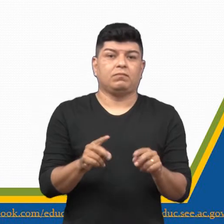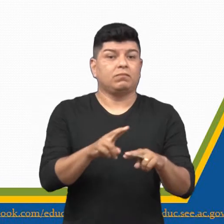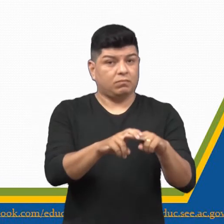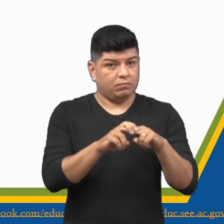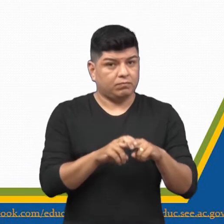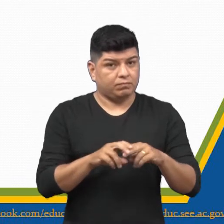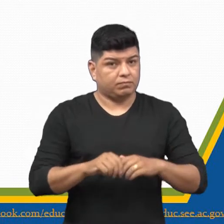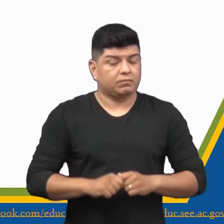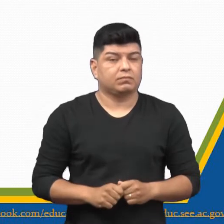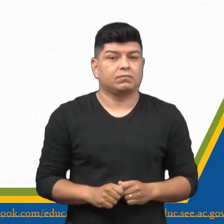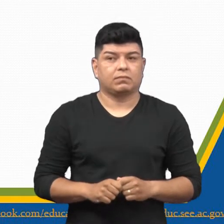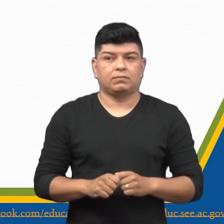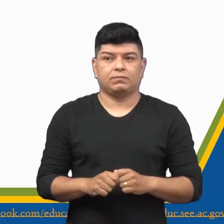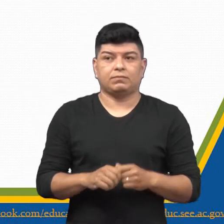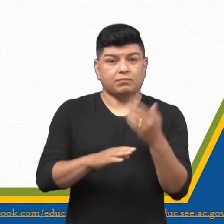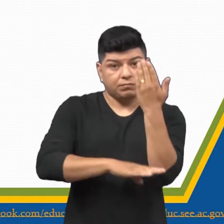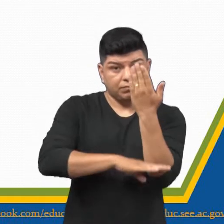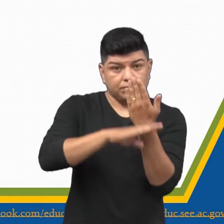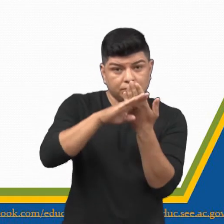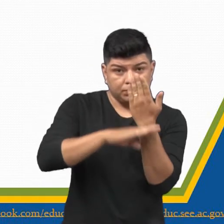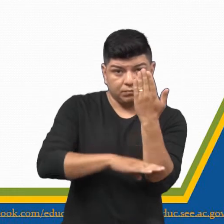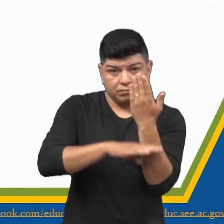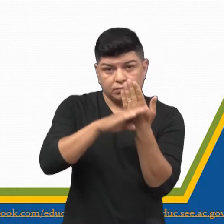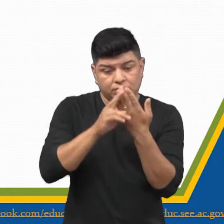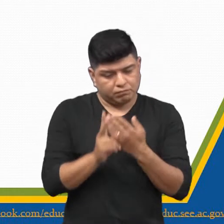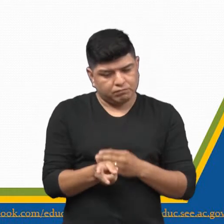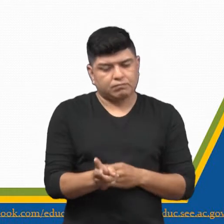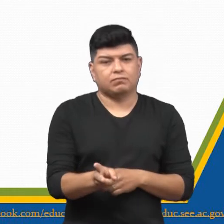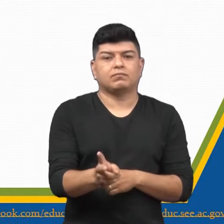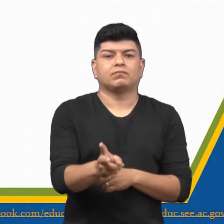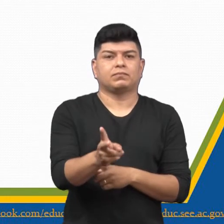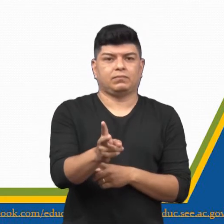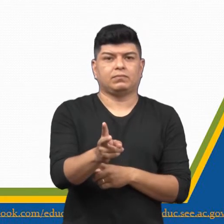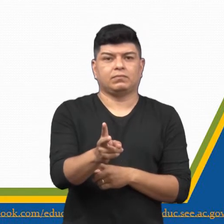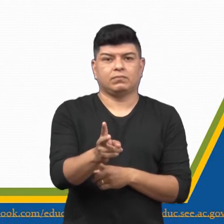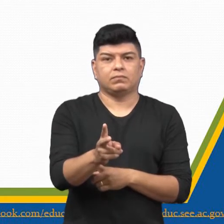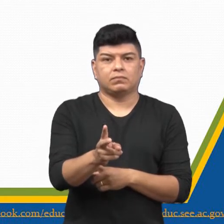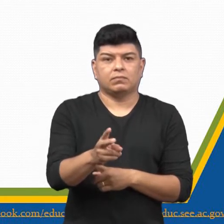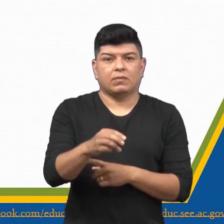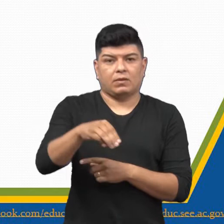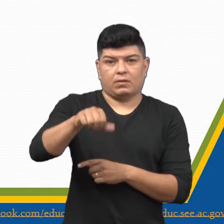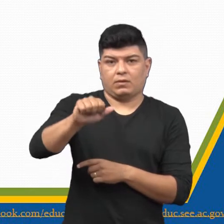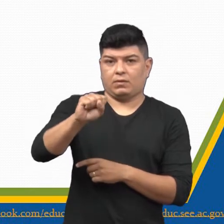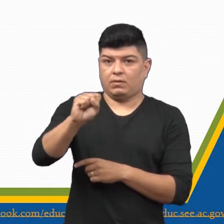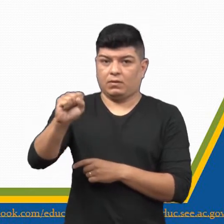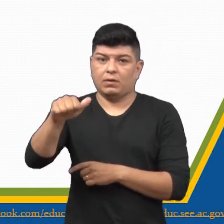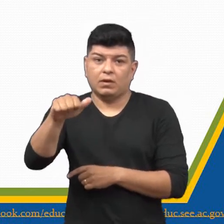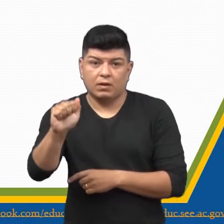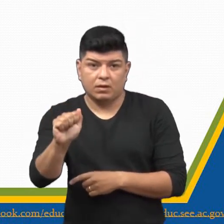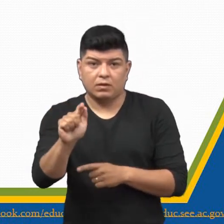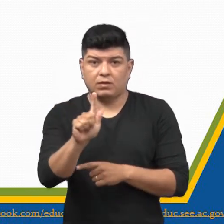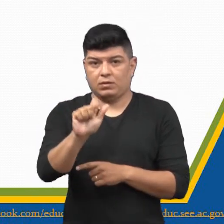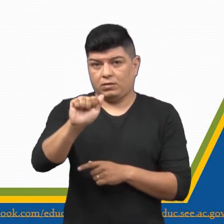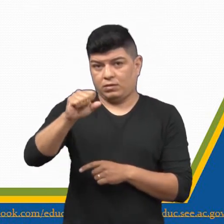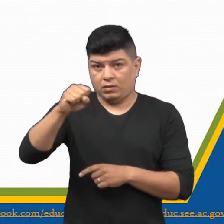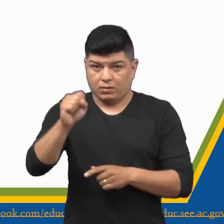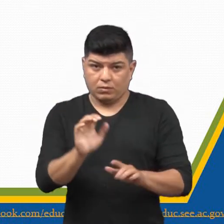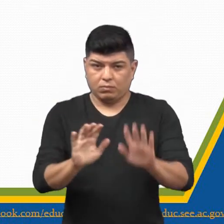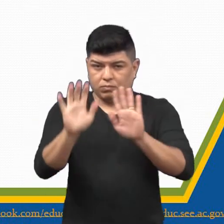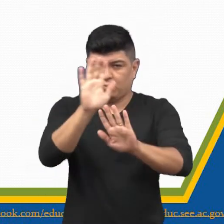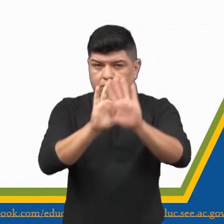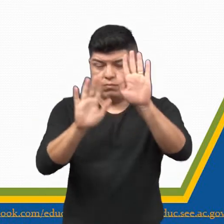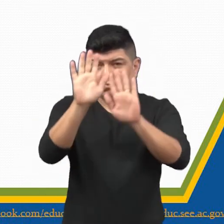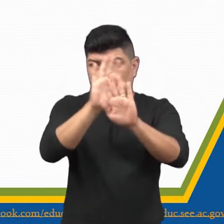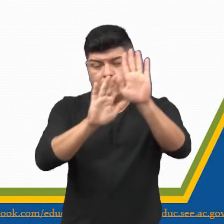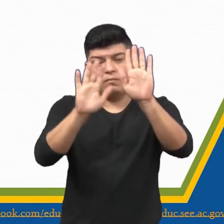expressão. Com a temperatura sendo mantida constante, a massa de determinado gás ocupa um volume